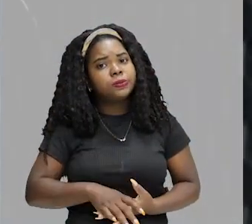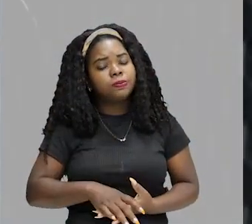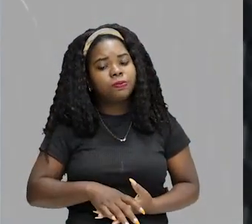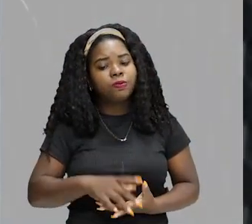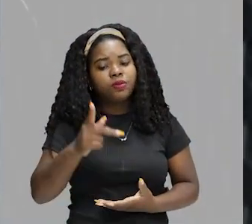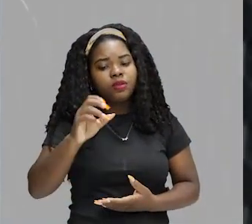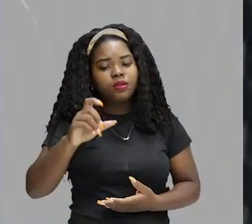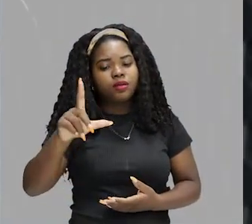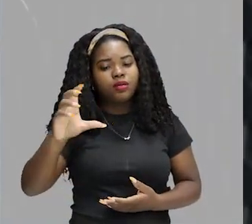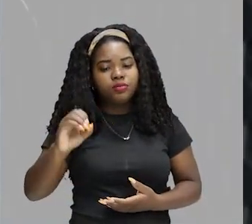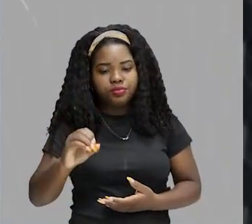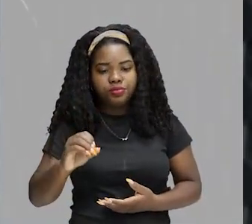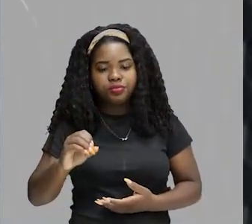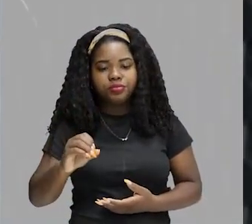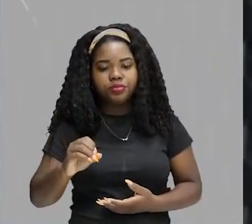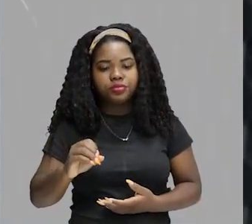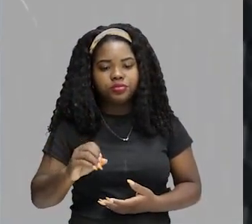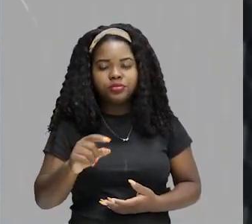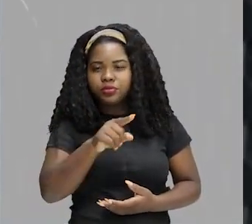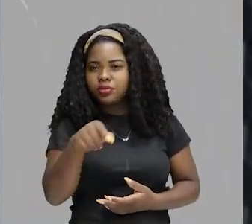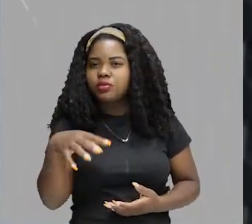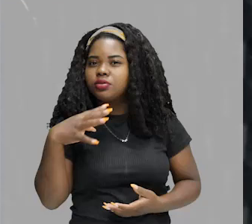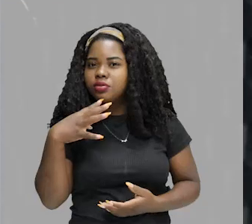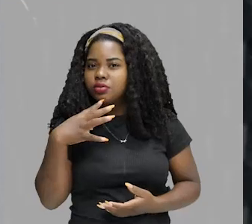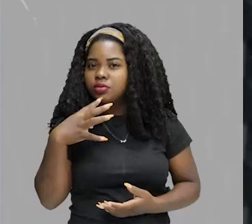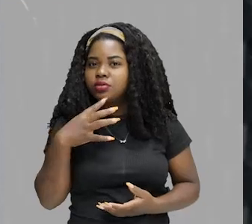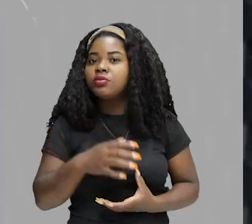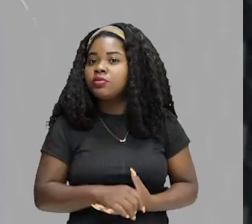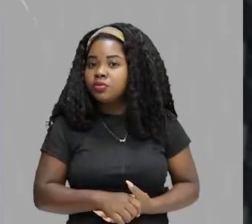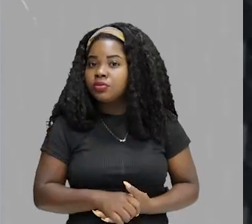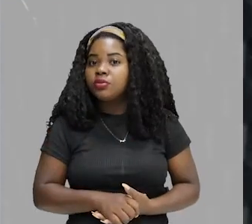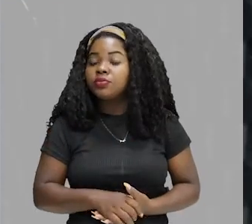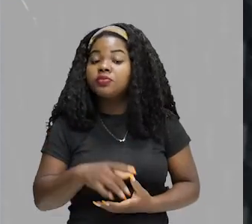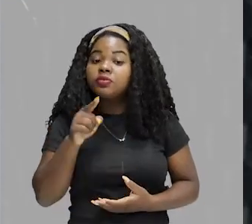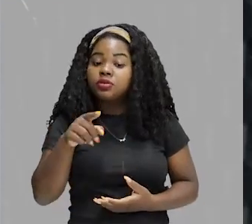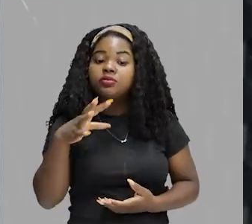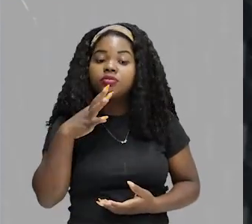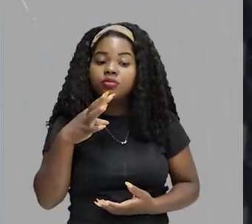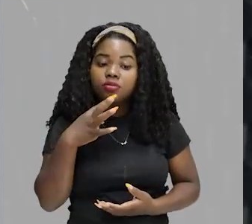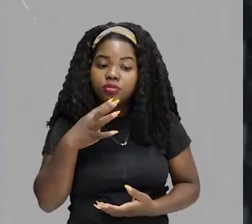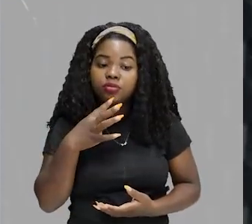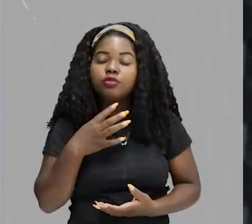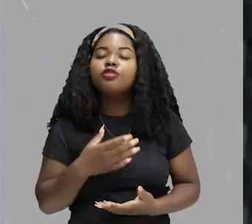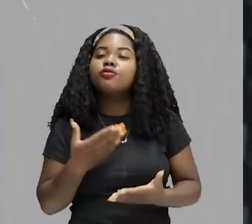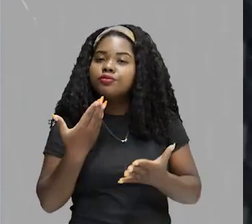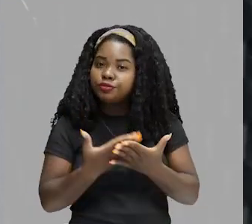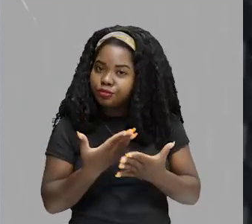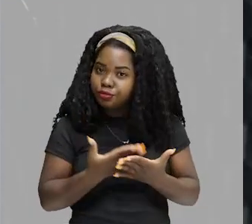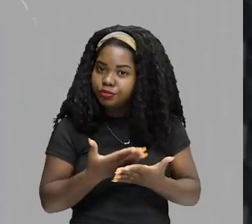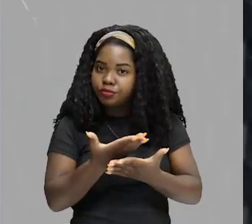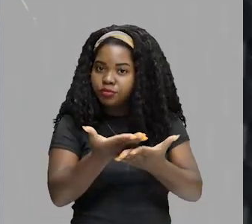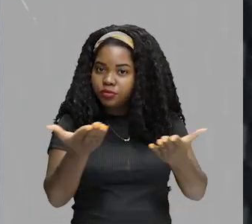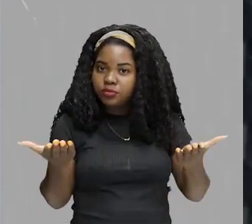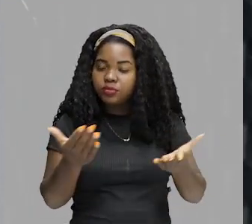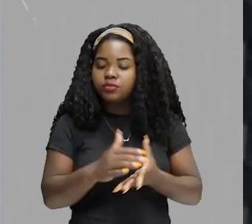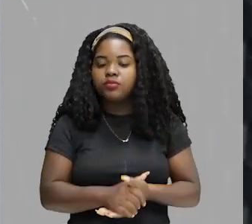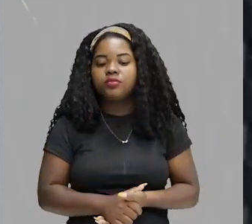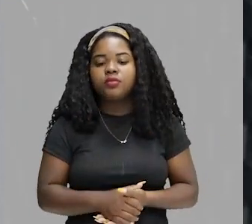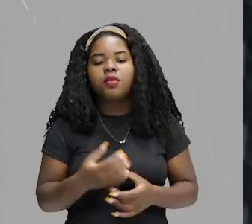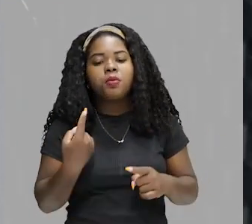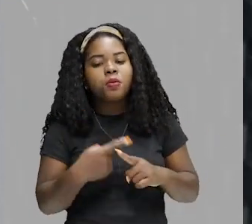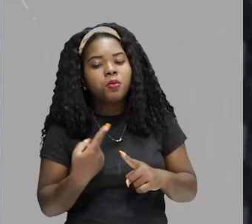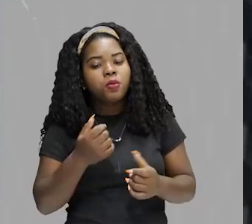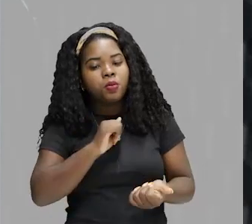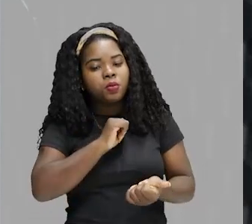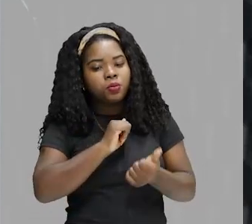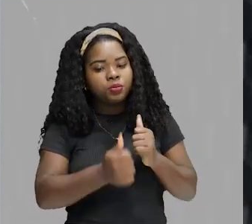de polo aquático vocês adquiriram aqui com as minhas aulas. Nas duas últimas aulas que eu passei para vocês. Porque é um